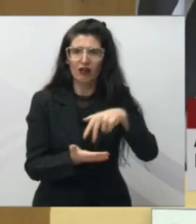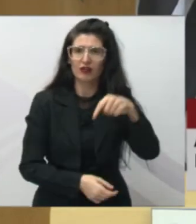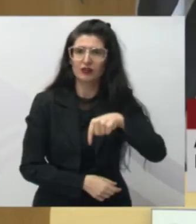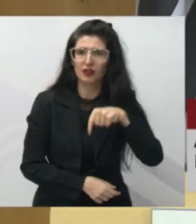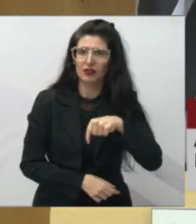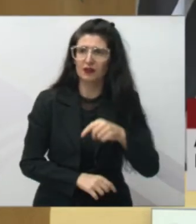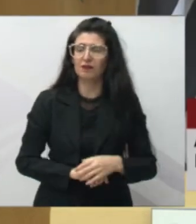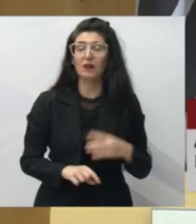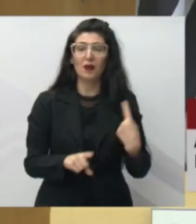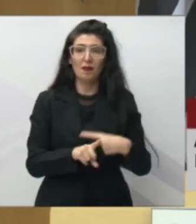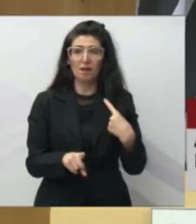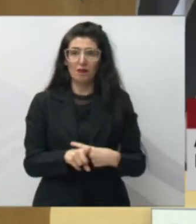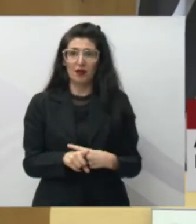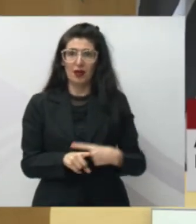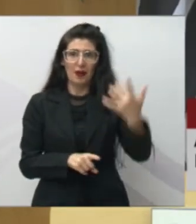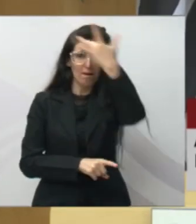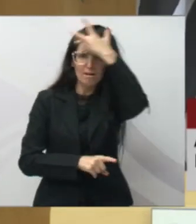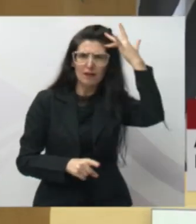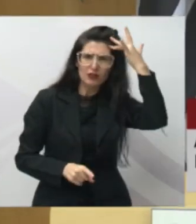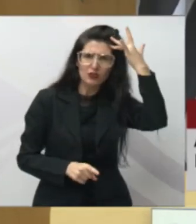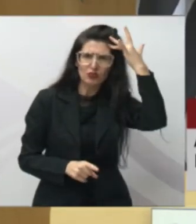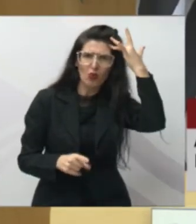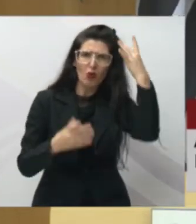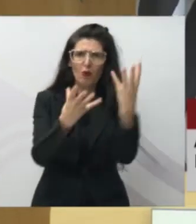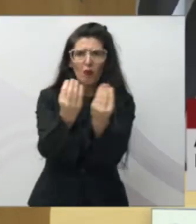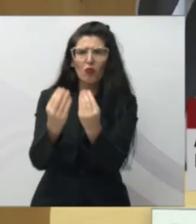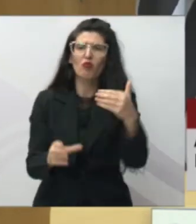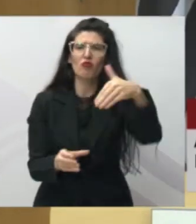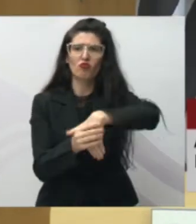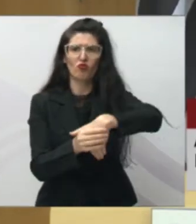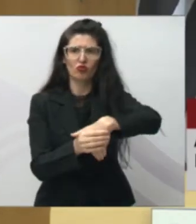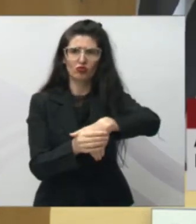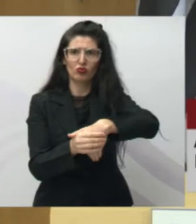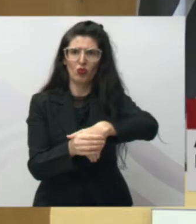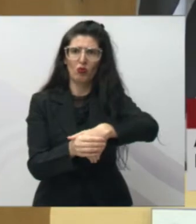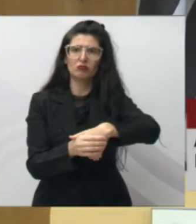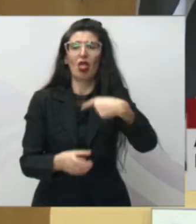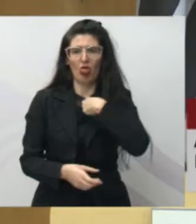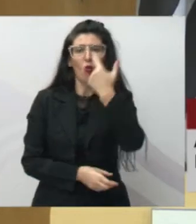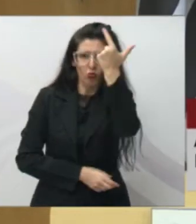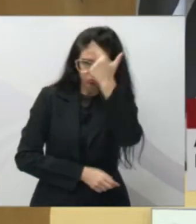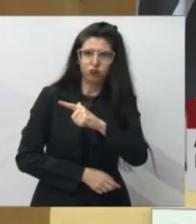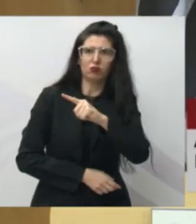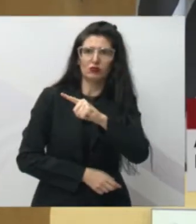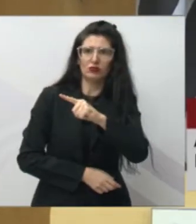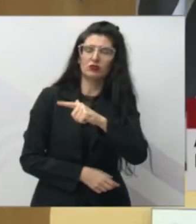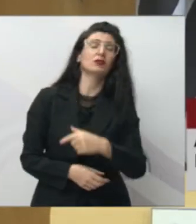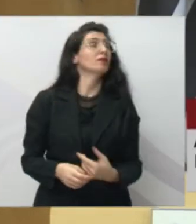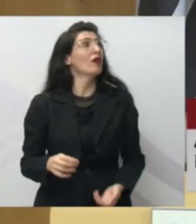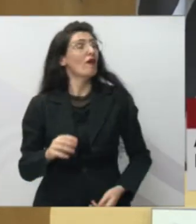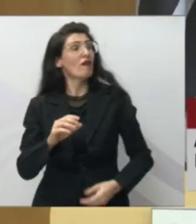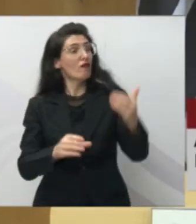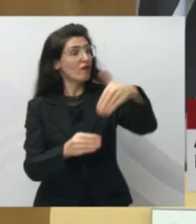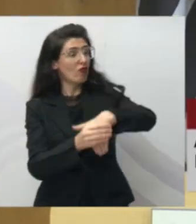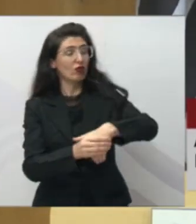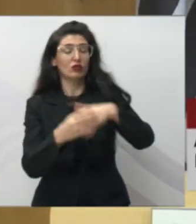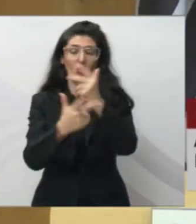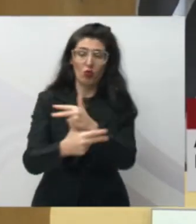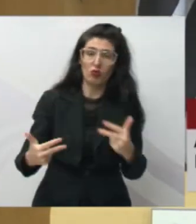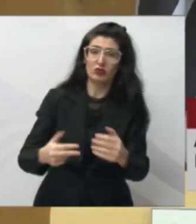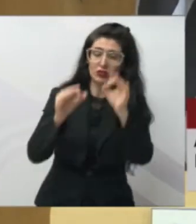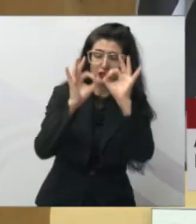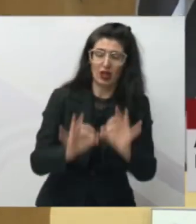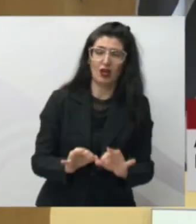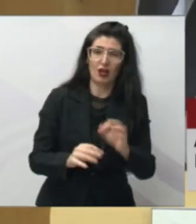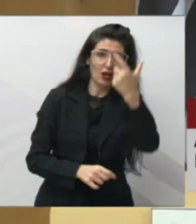quem colocou aqui dentro foi vocês. E aqui nós temos que votar as coisas sérias. Esse projeto é um projeto